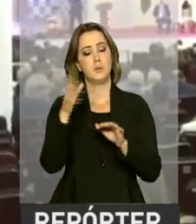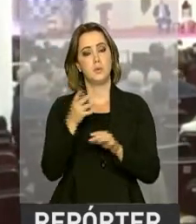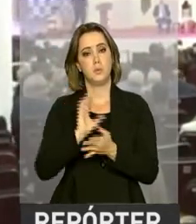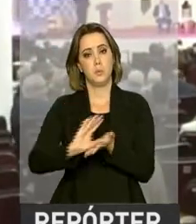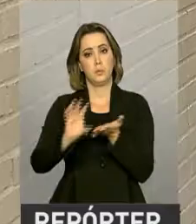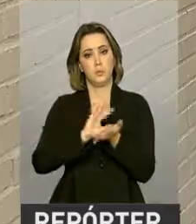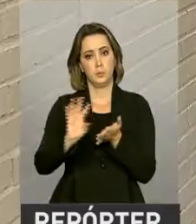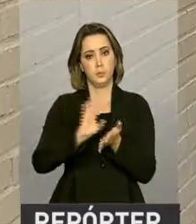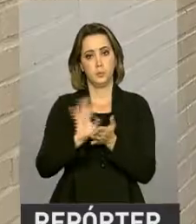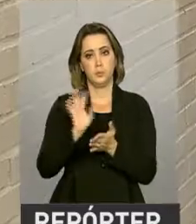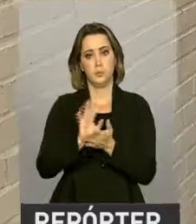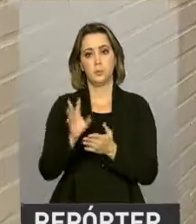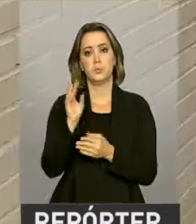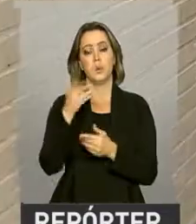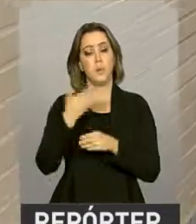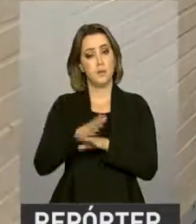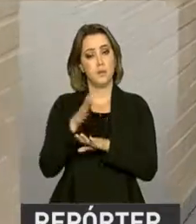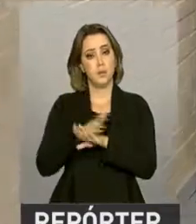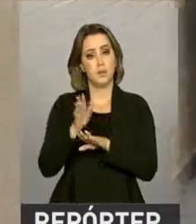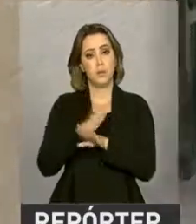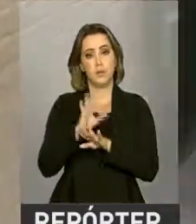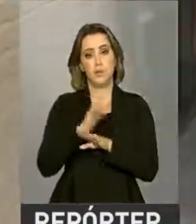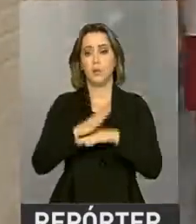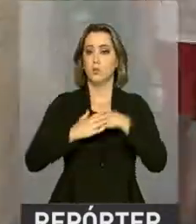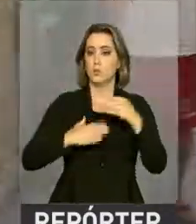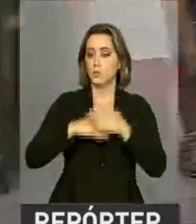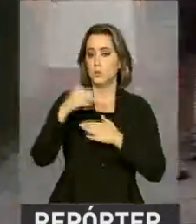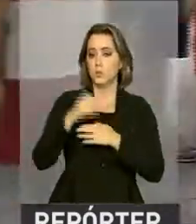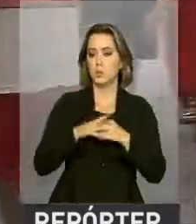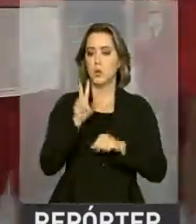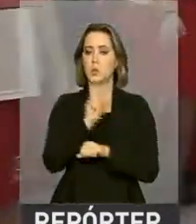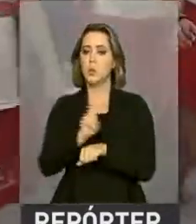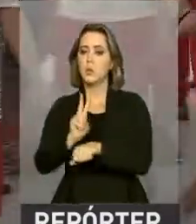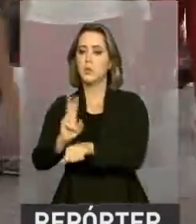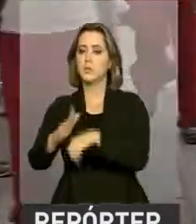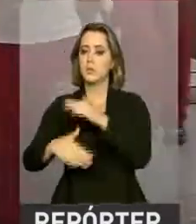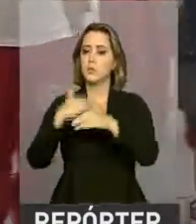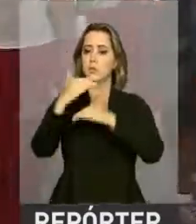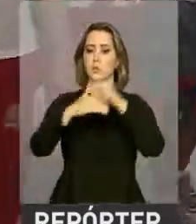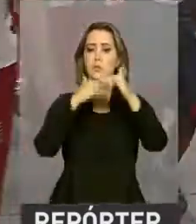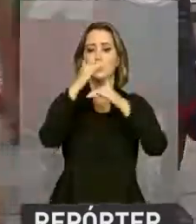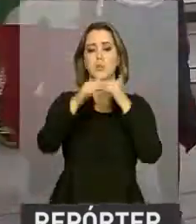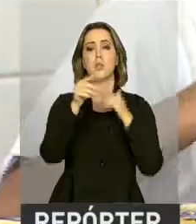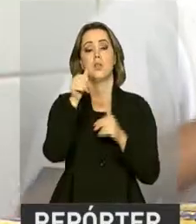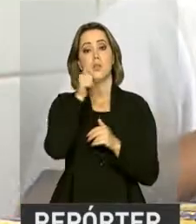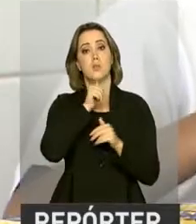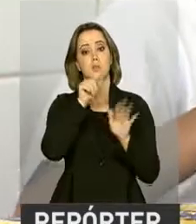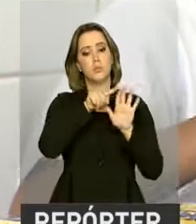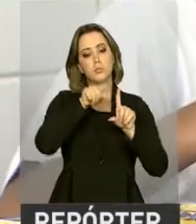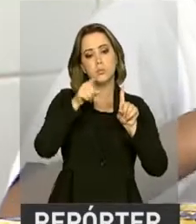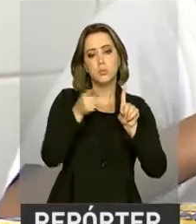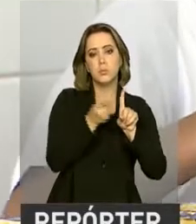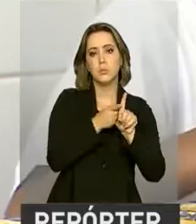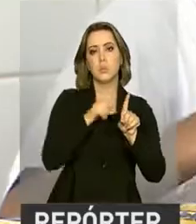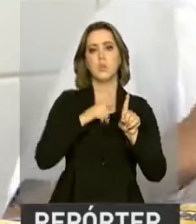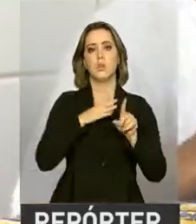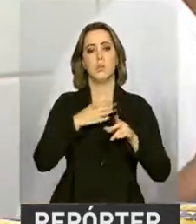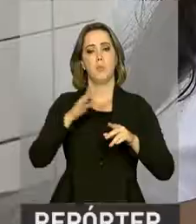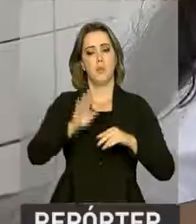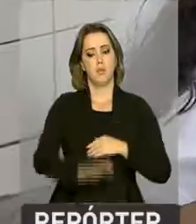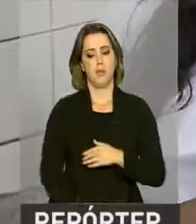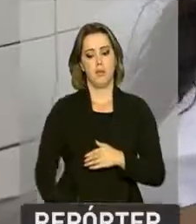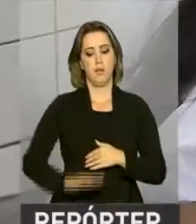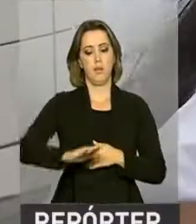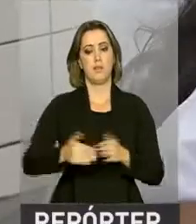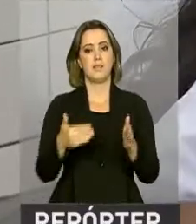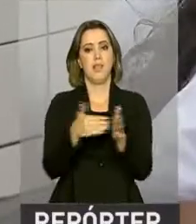no programa. O Criança Feliz prioriza o bem-estar, a proteção e o desenvolvimento das gestantes e crianças de até 3 anos, beneficiárias